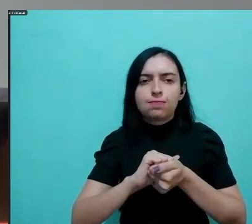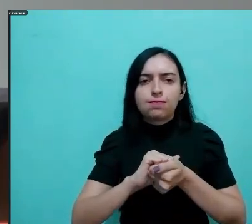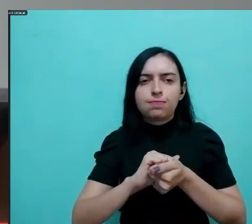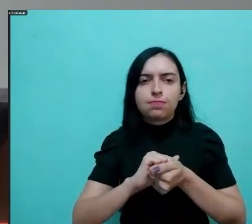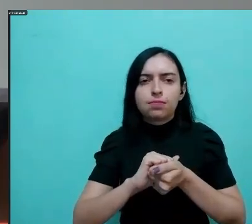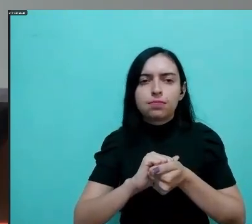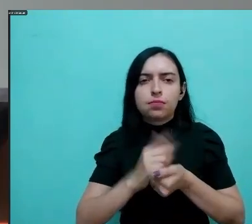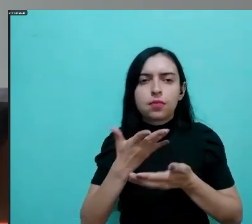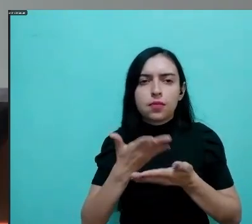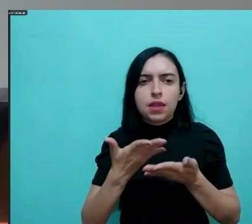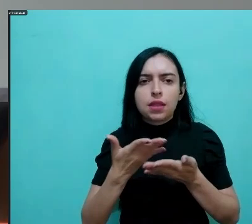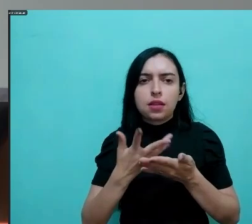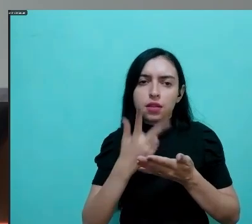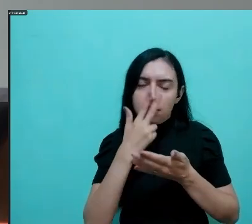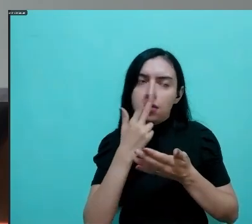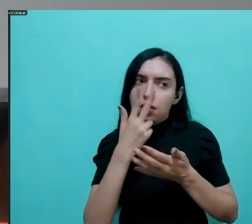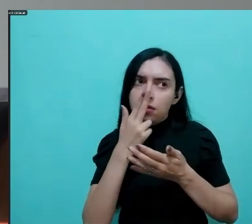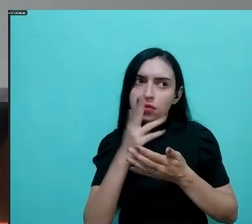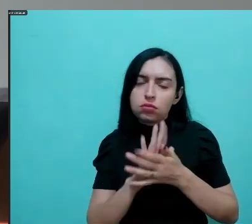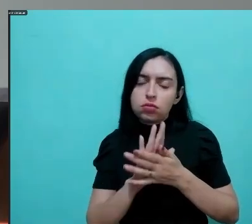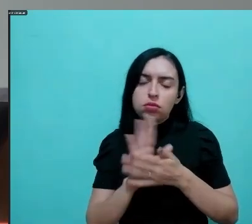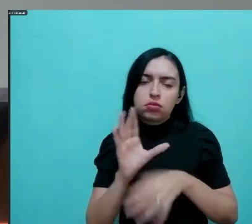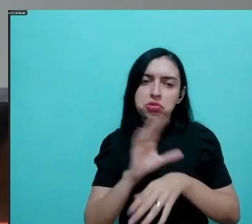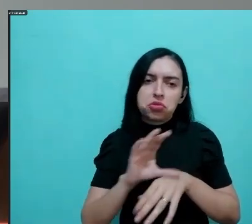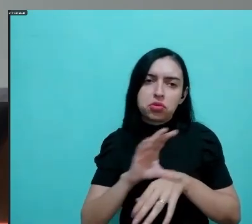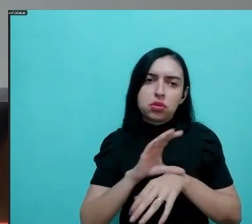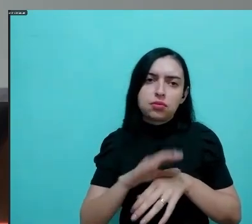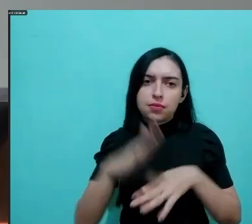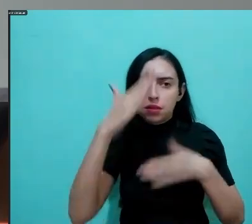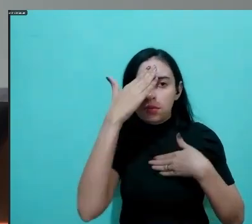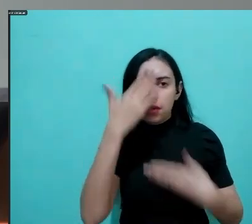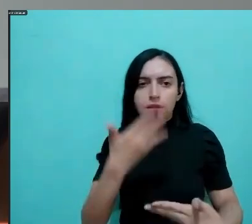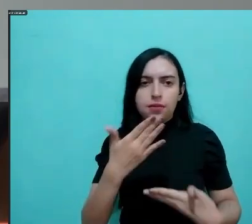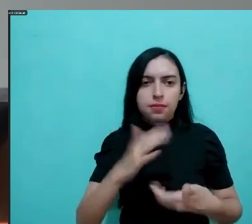de fatiga constitucional. Muchas gracias.